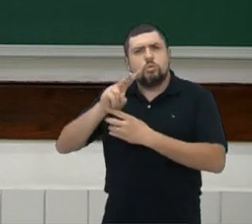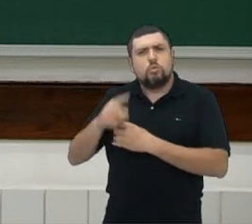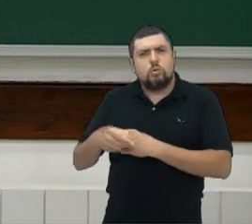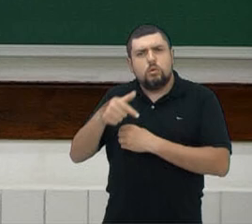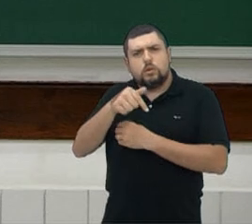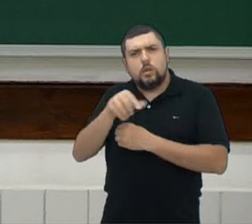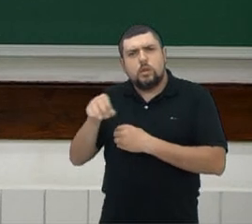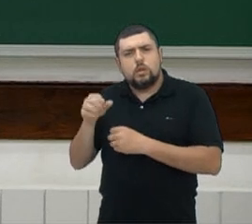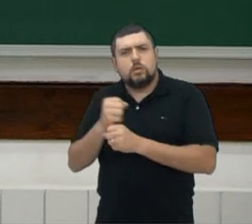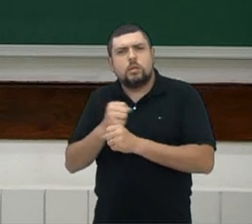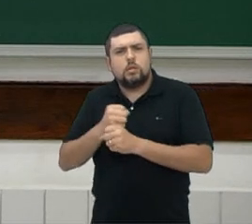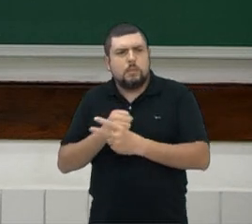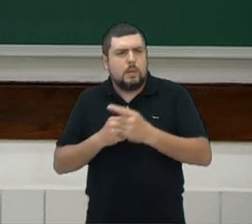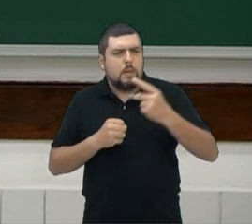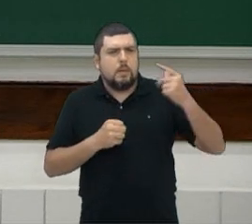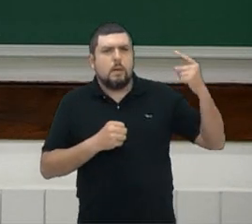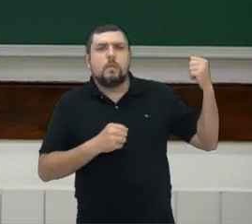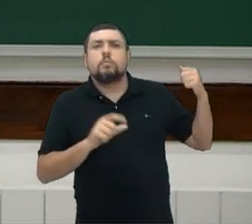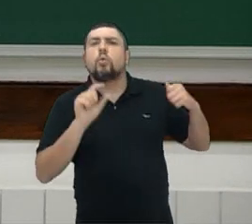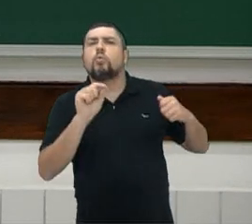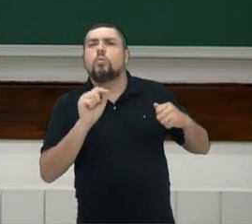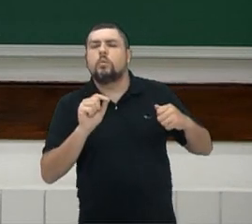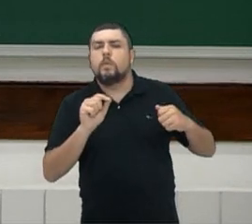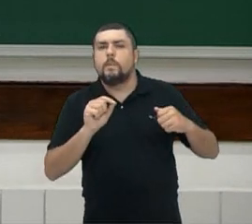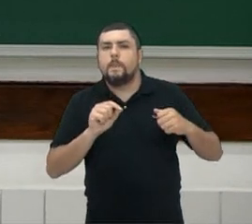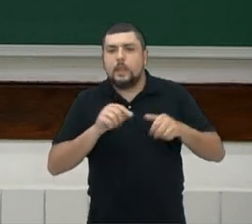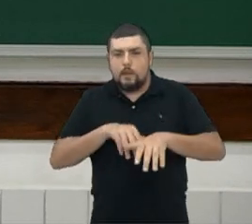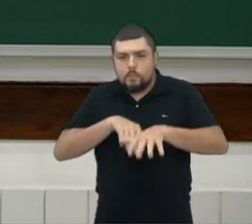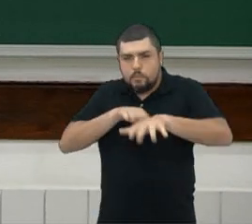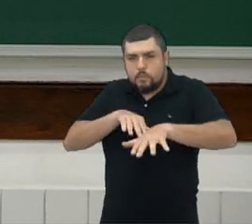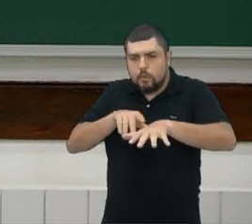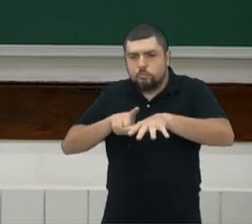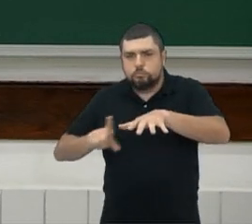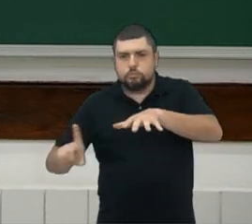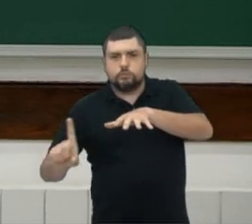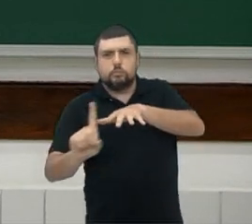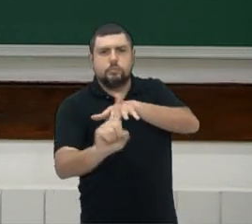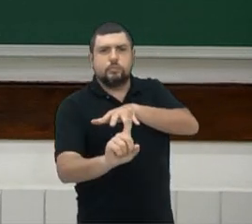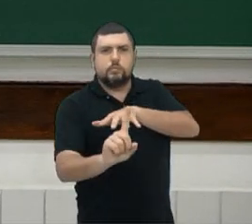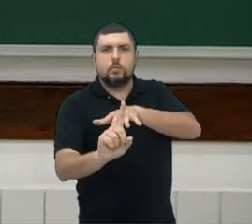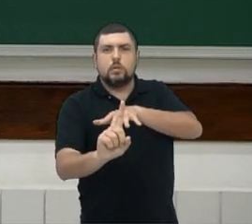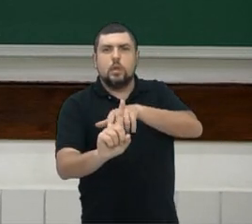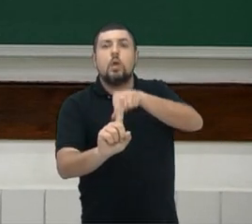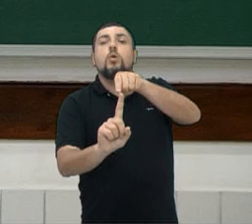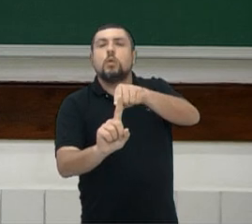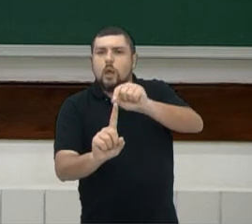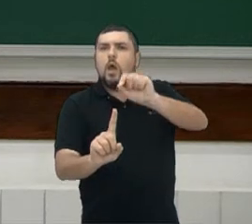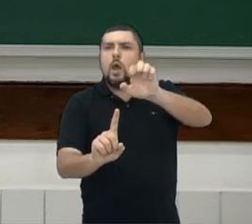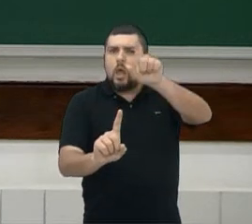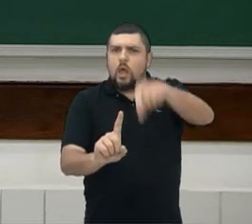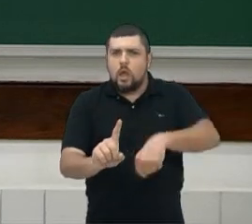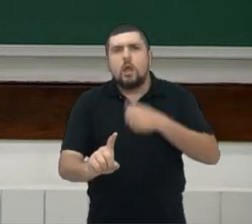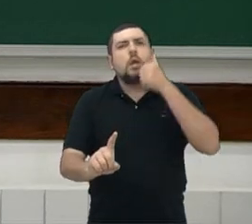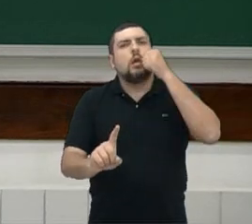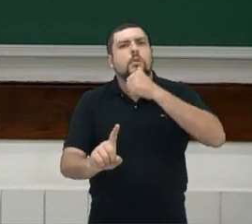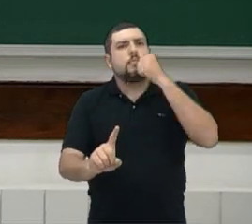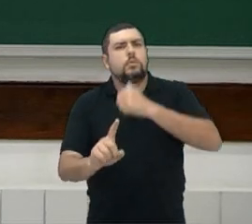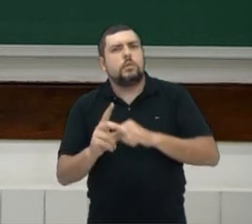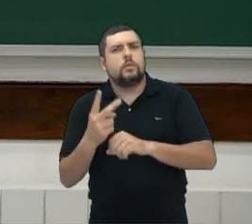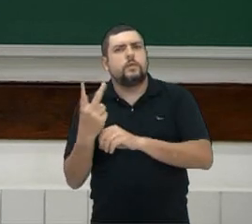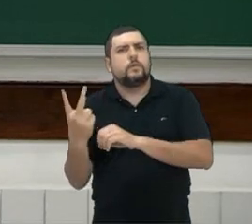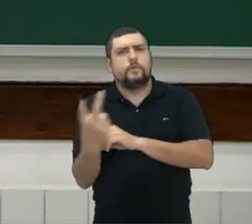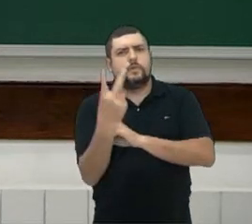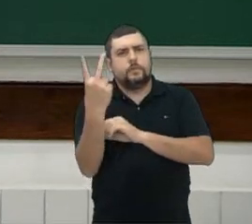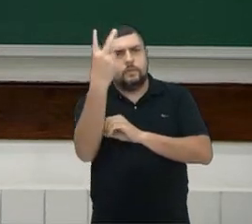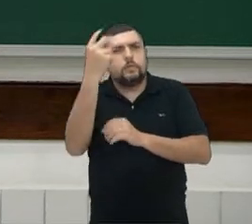sociedade com matriarca, onde o papel da mulher era extremamente valorizado, inclusive na liderança, e